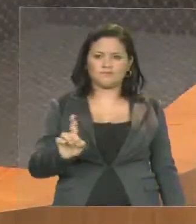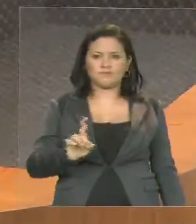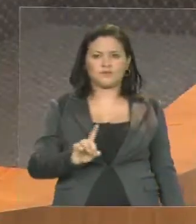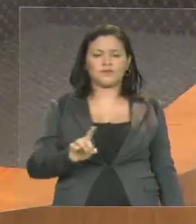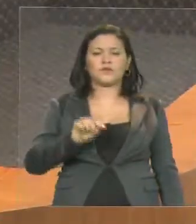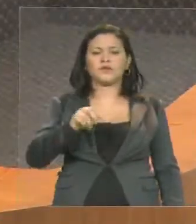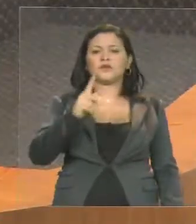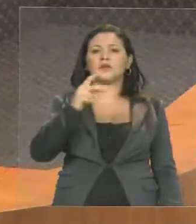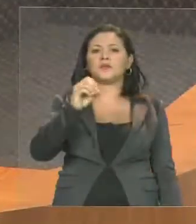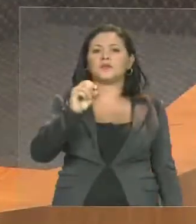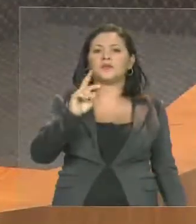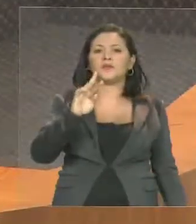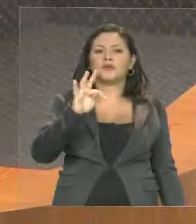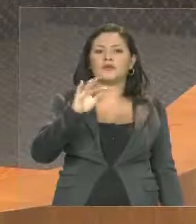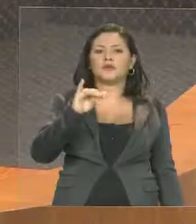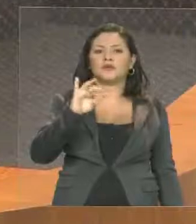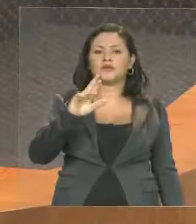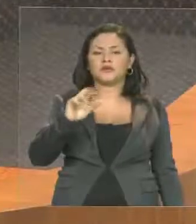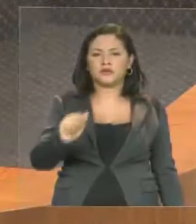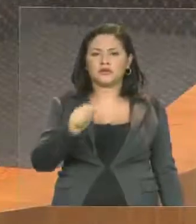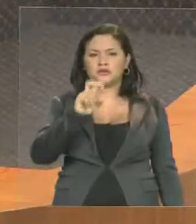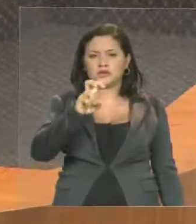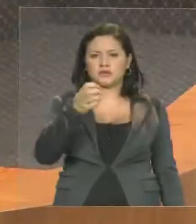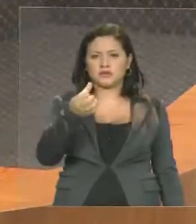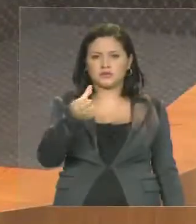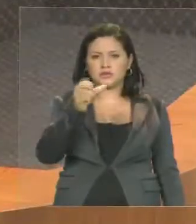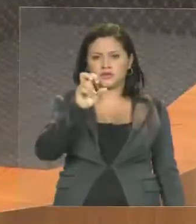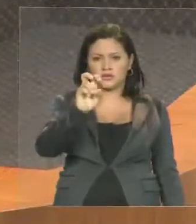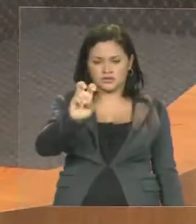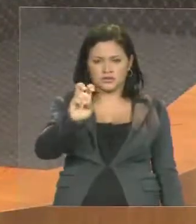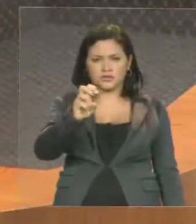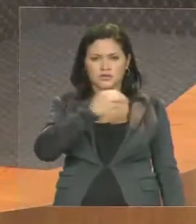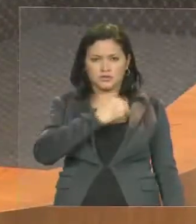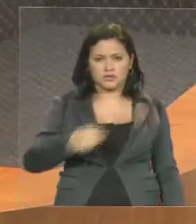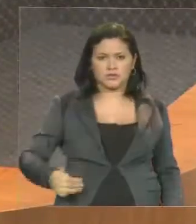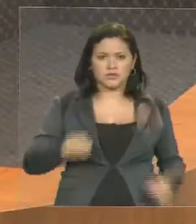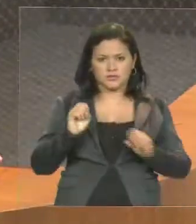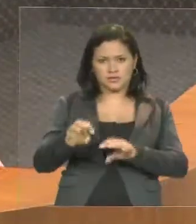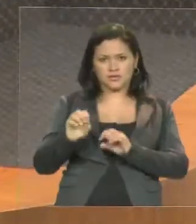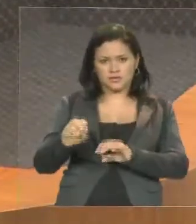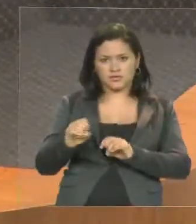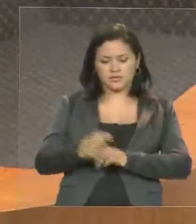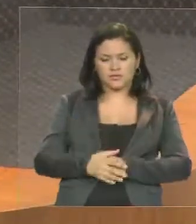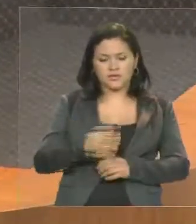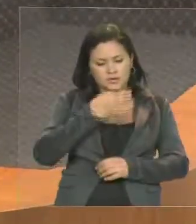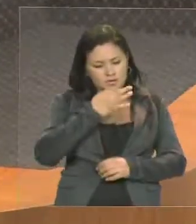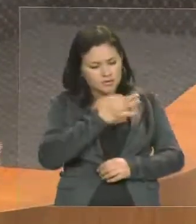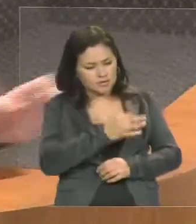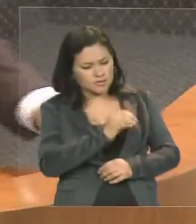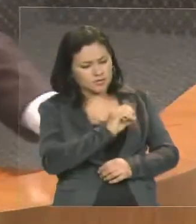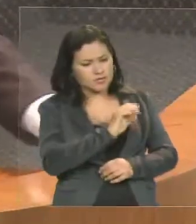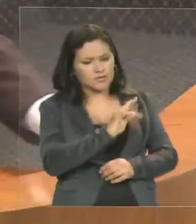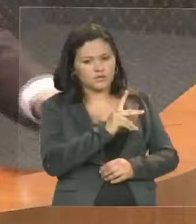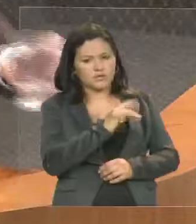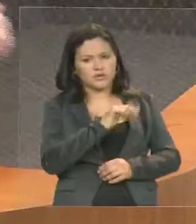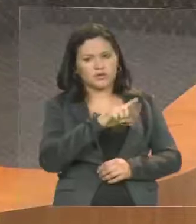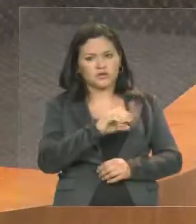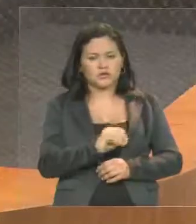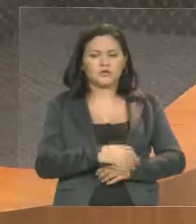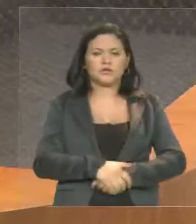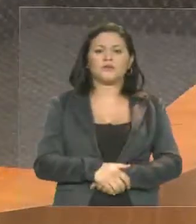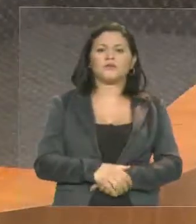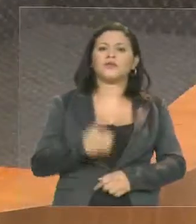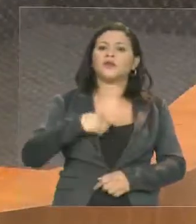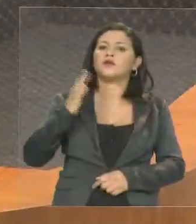emitida pelo Ministério da Educação. Deputado Rafael, quando puder, me conceda uma parte. Pois não, deputado Otelino. Eu já até me pronunciei